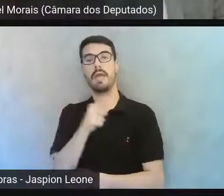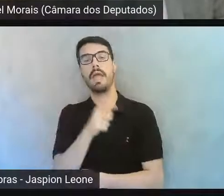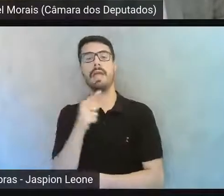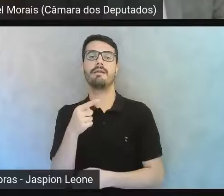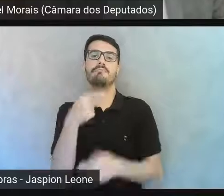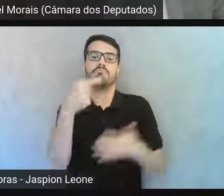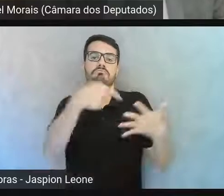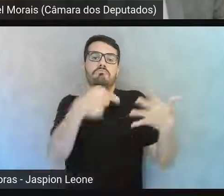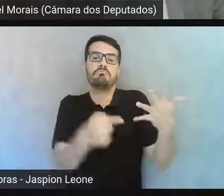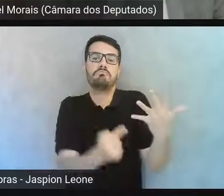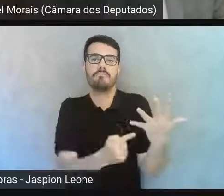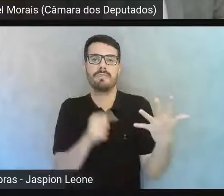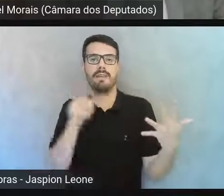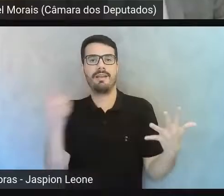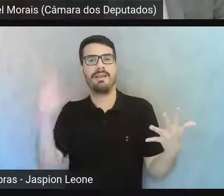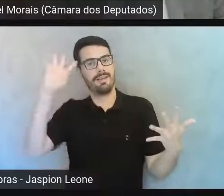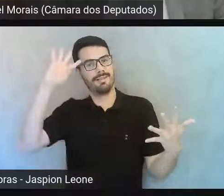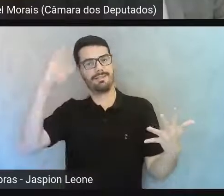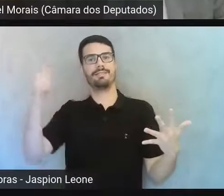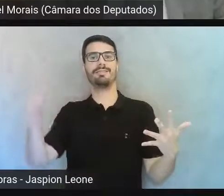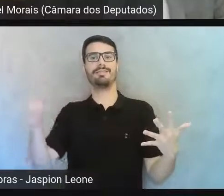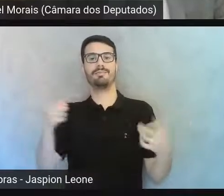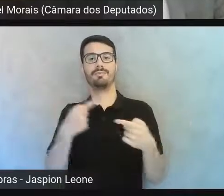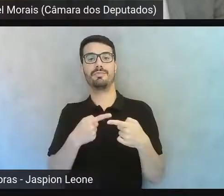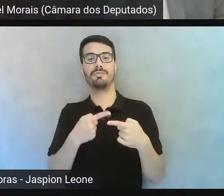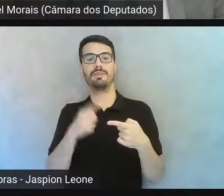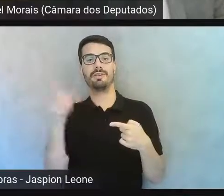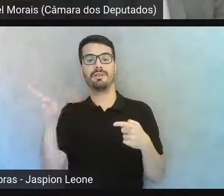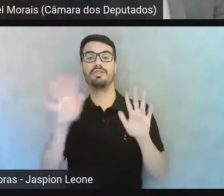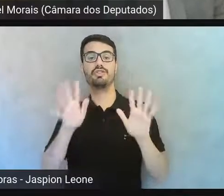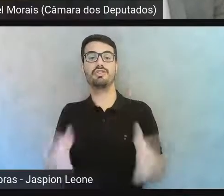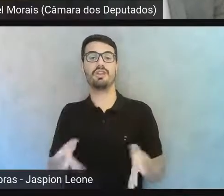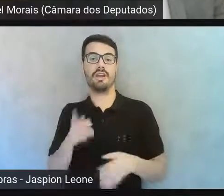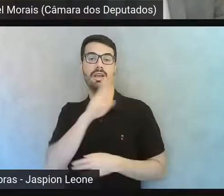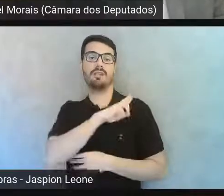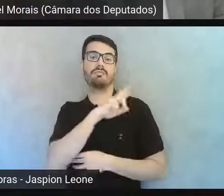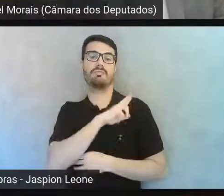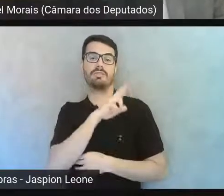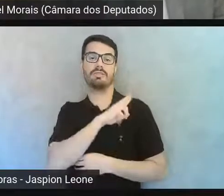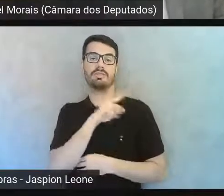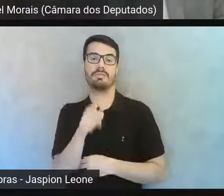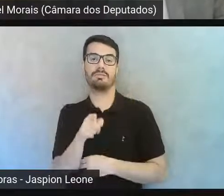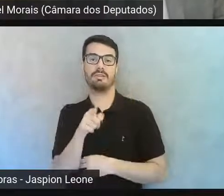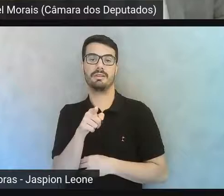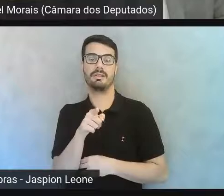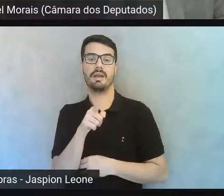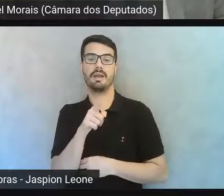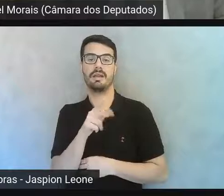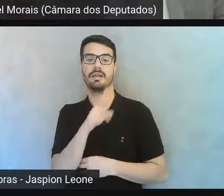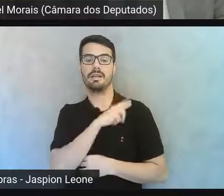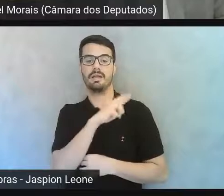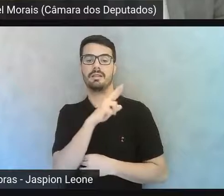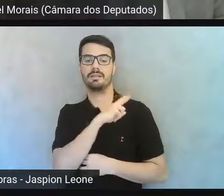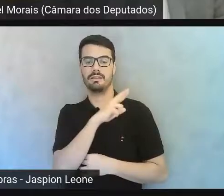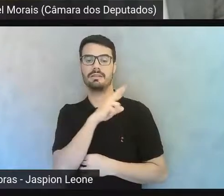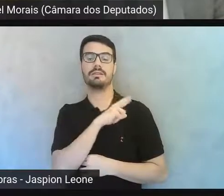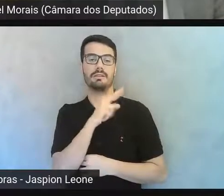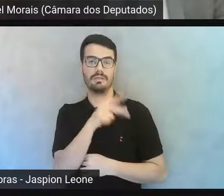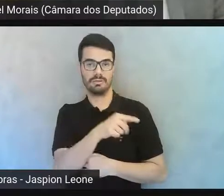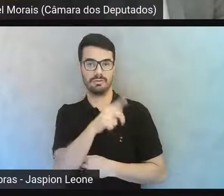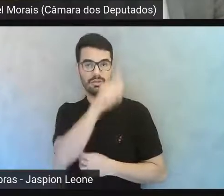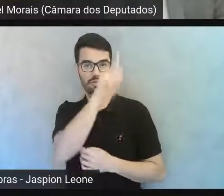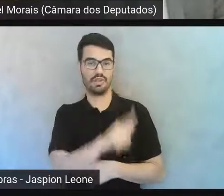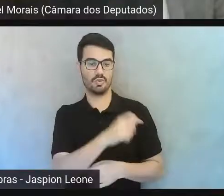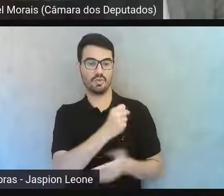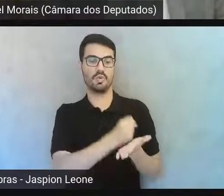Porque eu entendo que isto ultrapassa as competências do gestor do